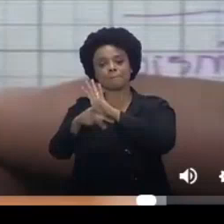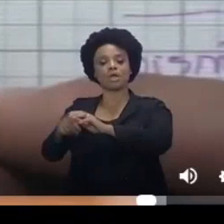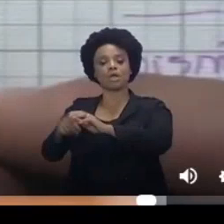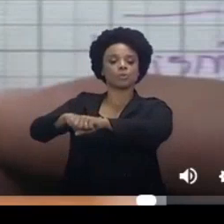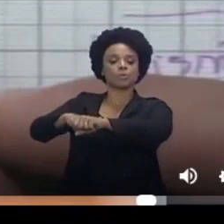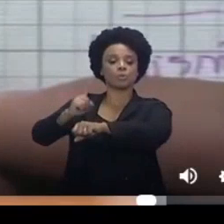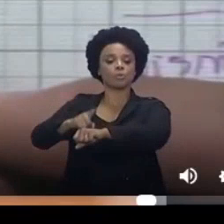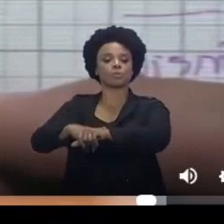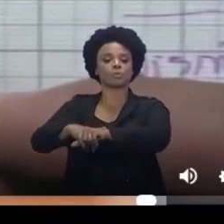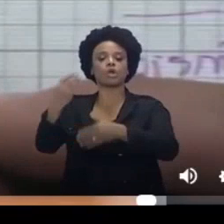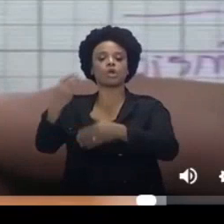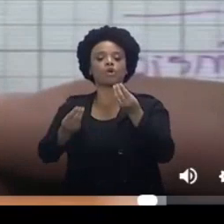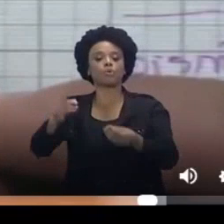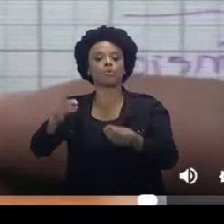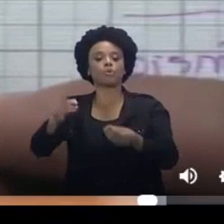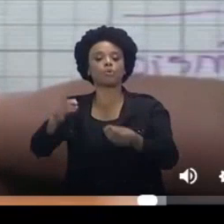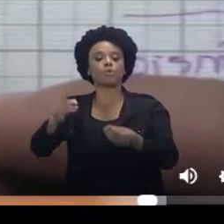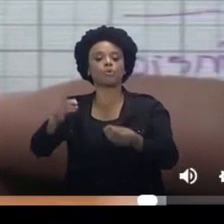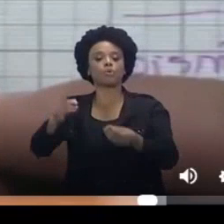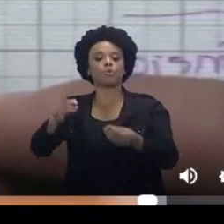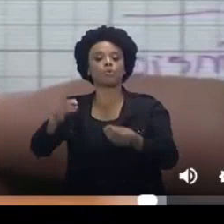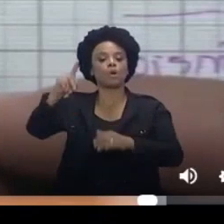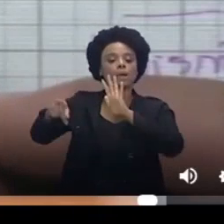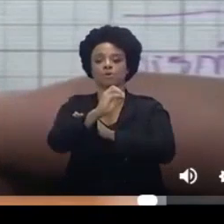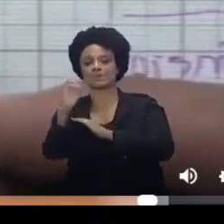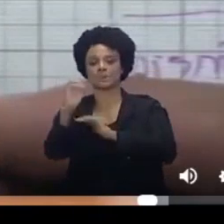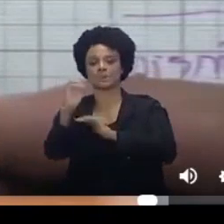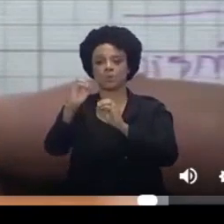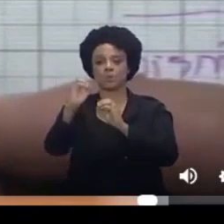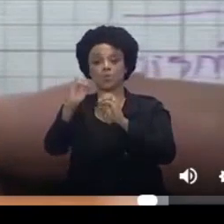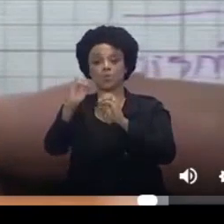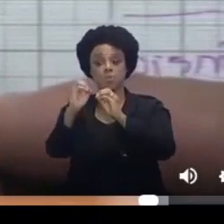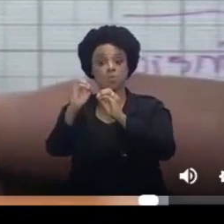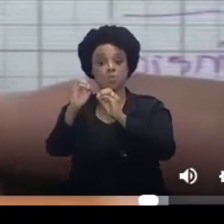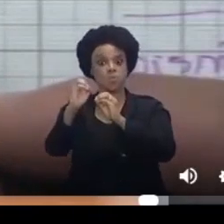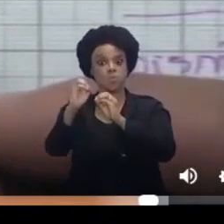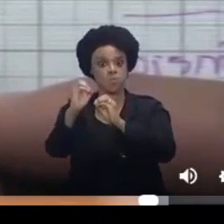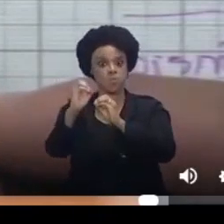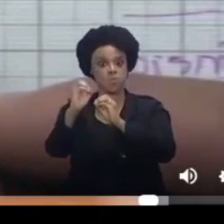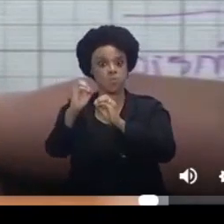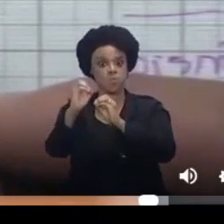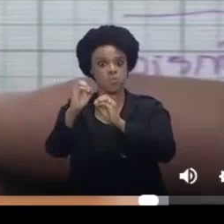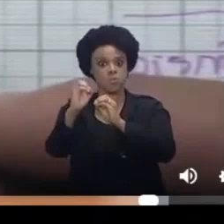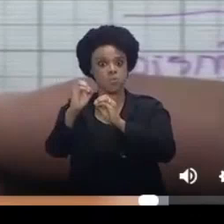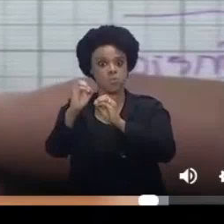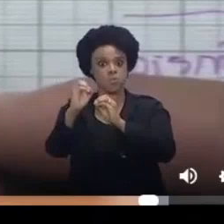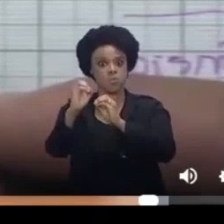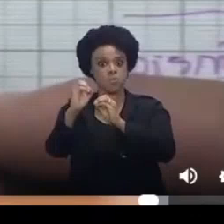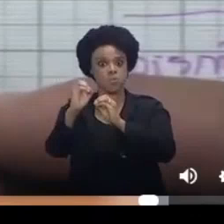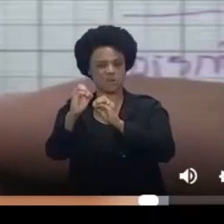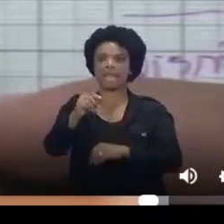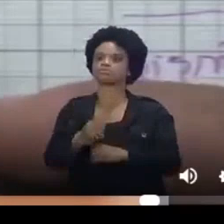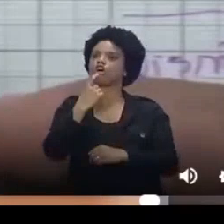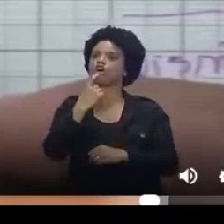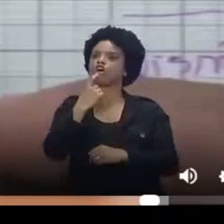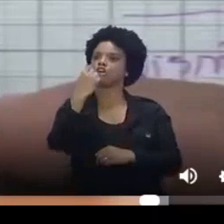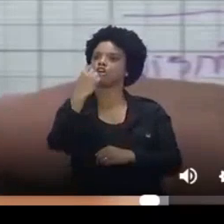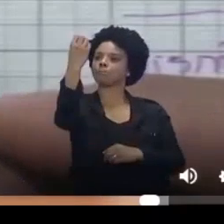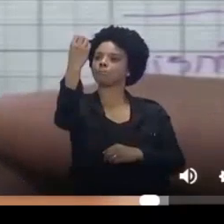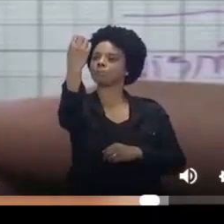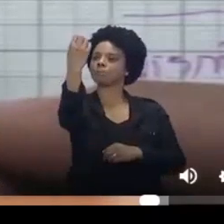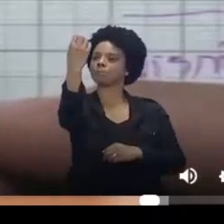está tendendo a zero. A mesma coisa que ocorre nos sinais que multam, né, nos faróis que multam, os semáforos